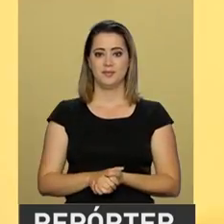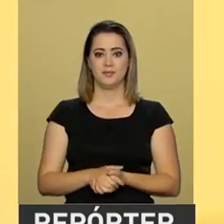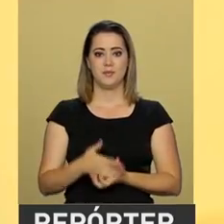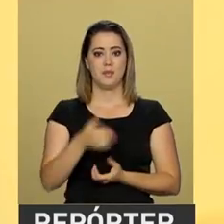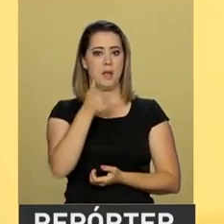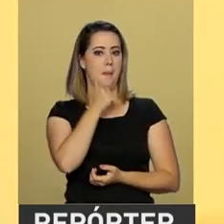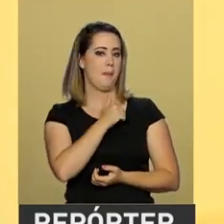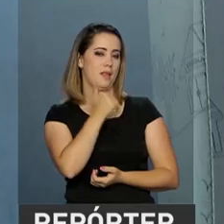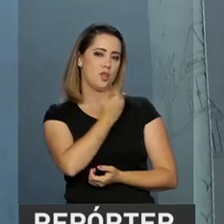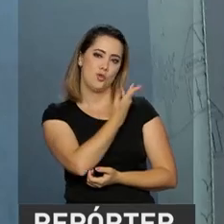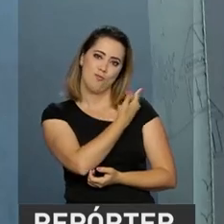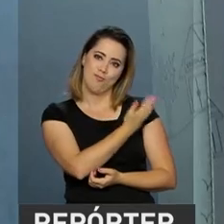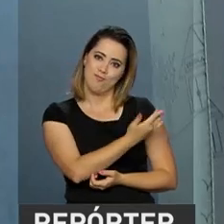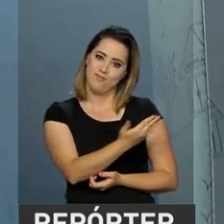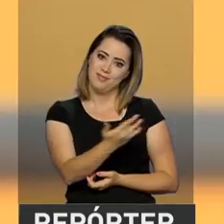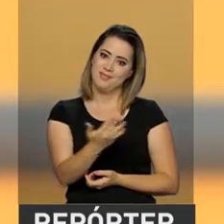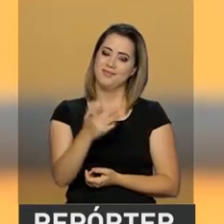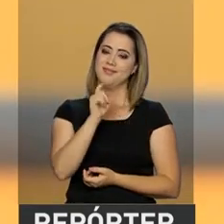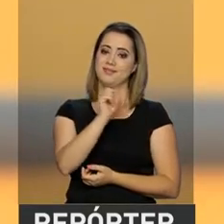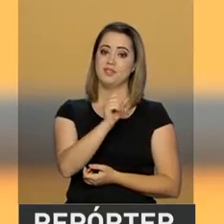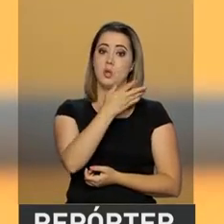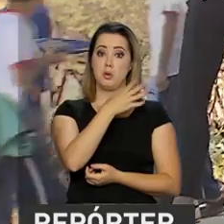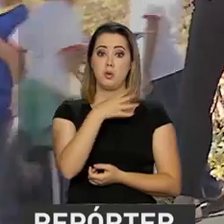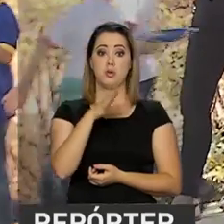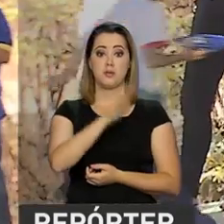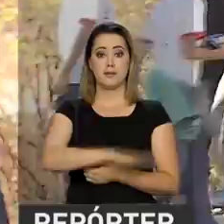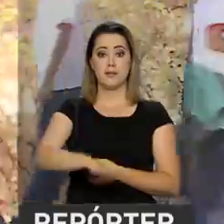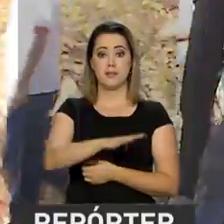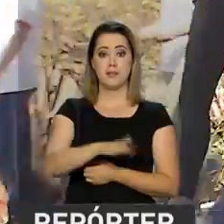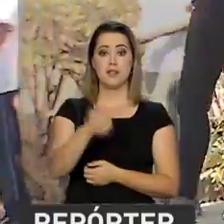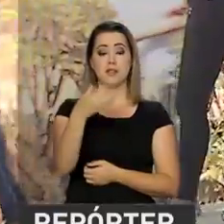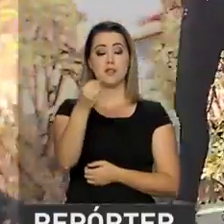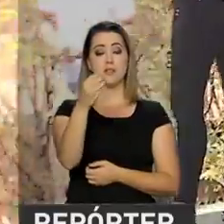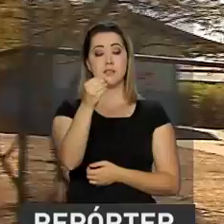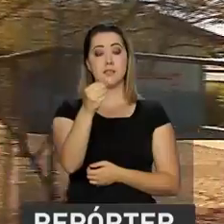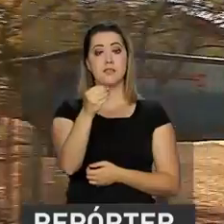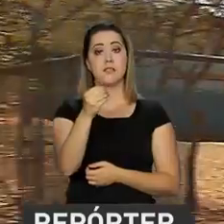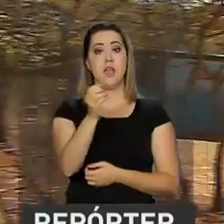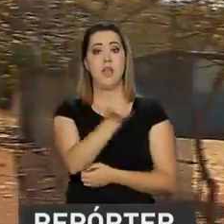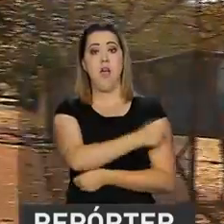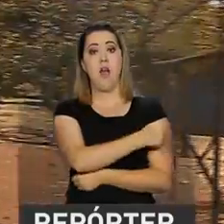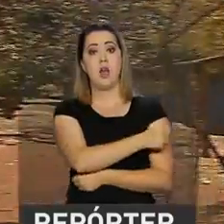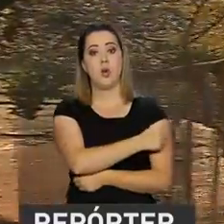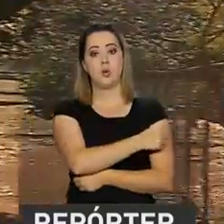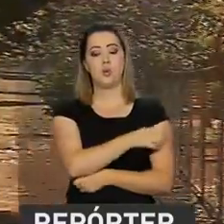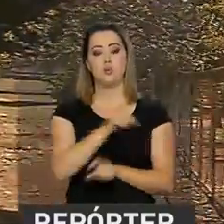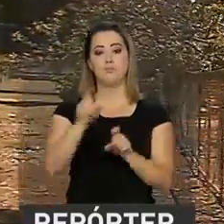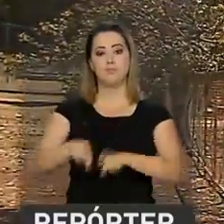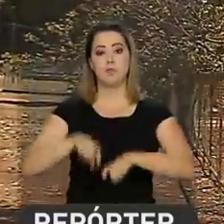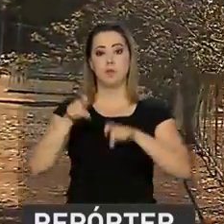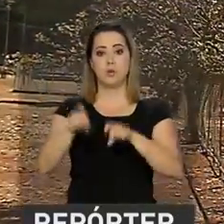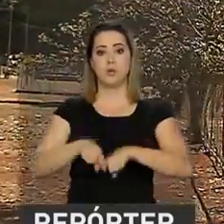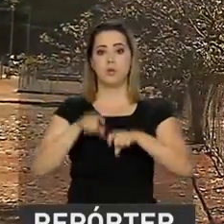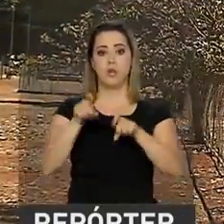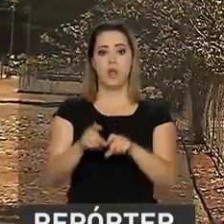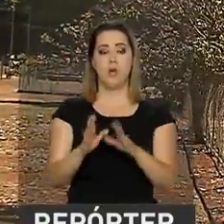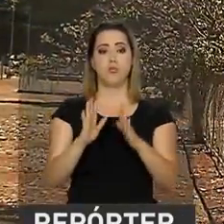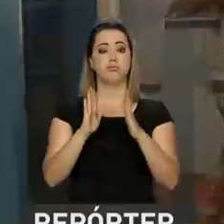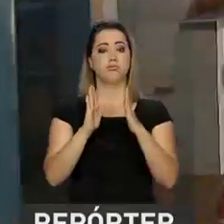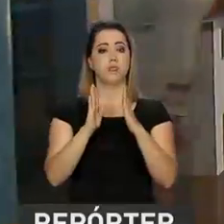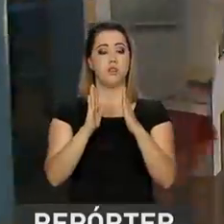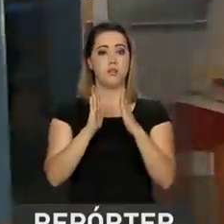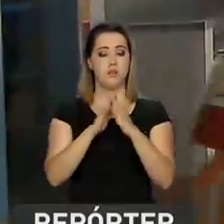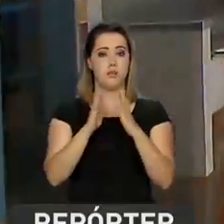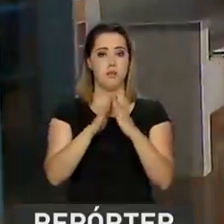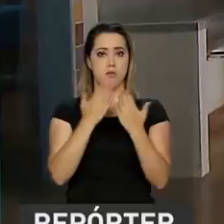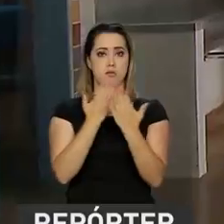Verônica, Maria Clarice, Yasmin e Felipe estão entre os 100 alunos desta escola da zona rural de Planaltina, no Distrito Federal.